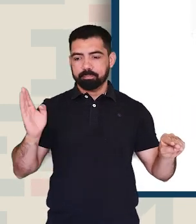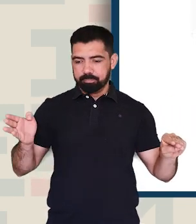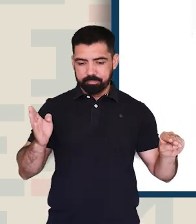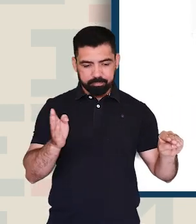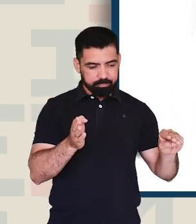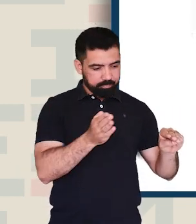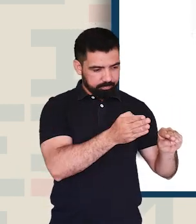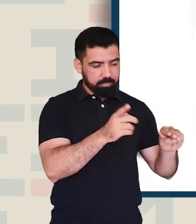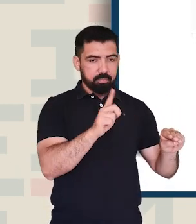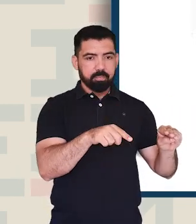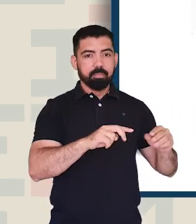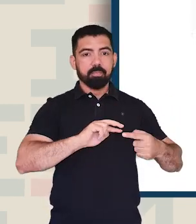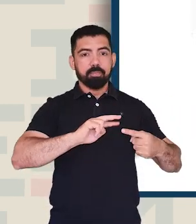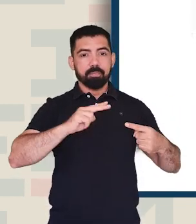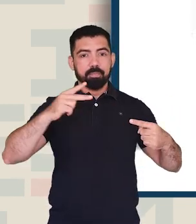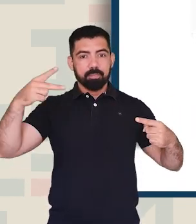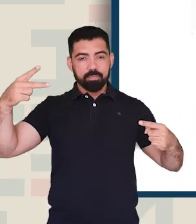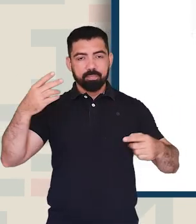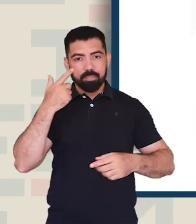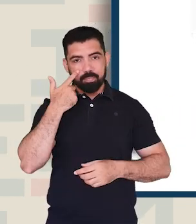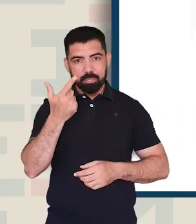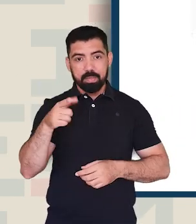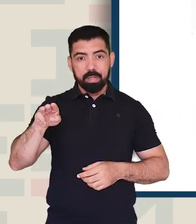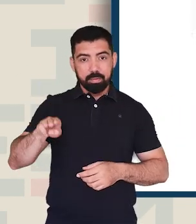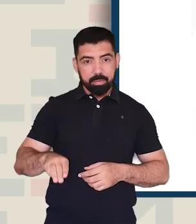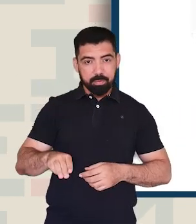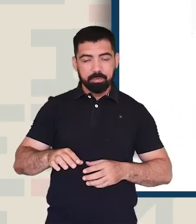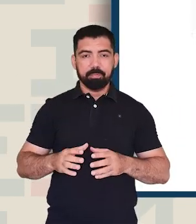certo? Essa é a escala menor